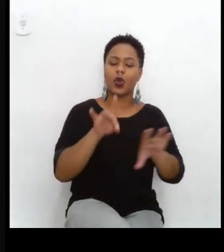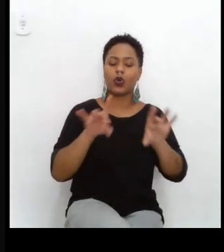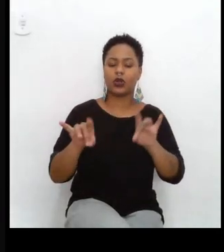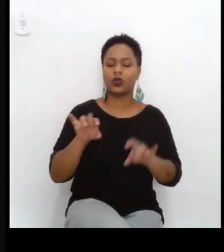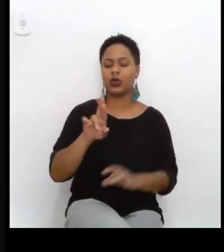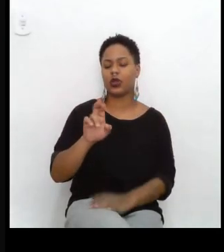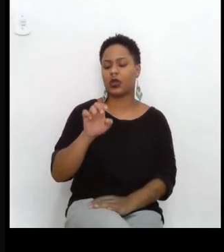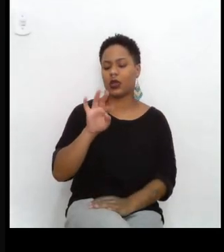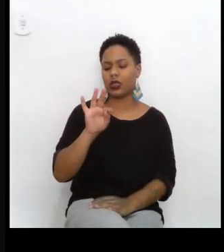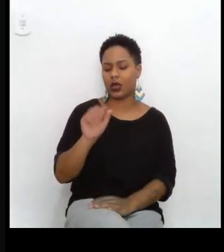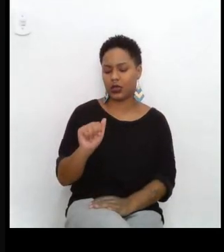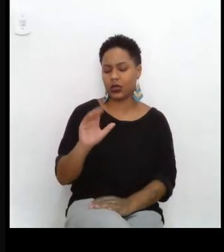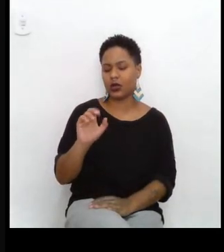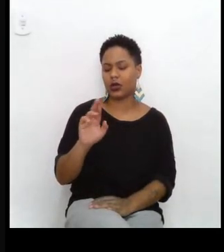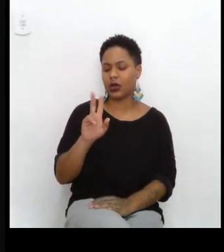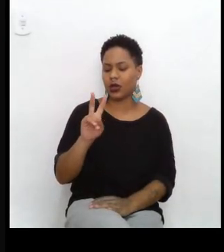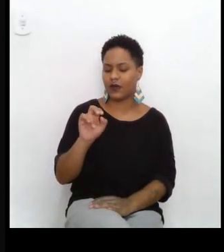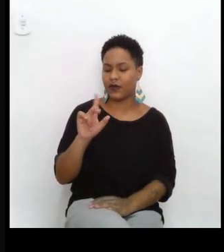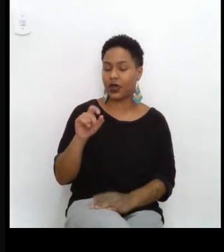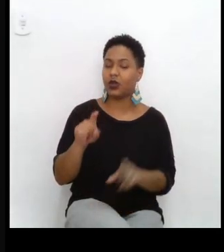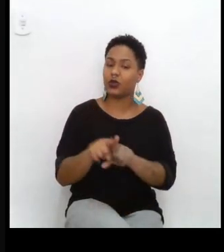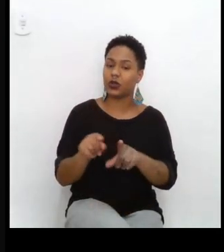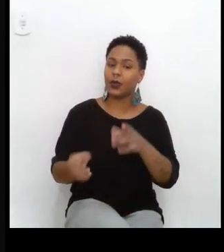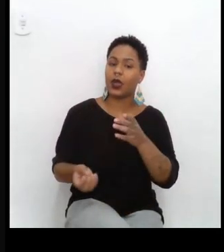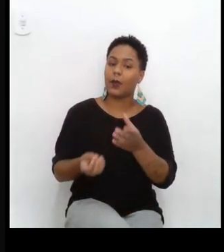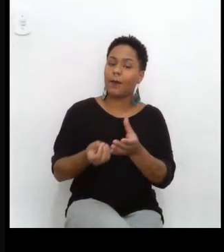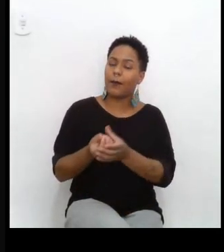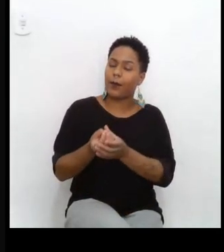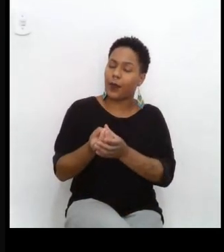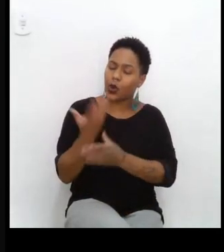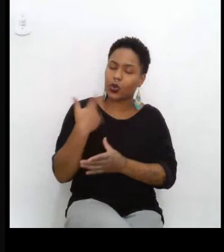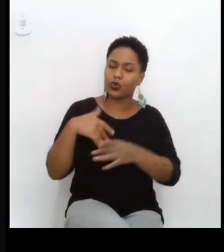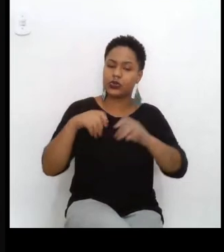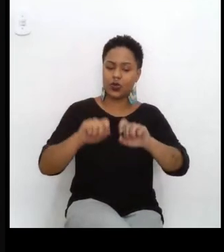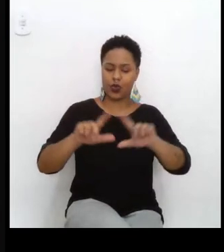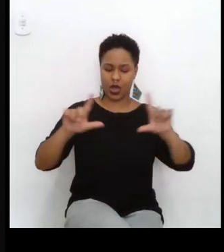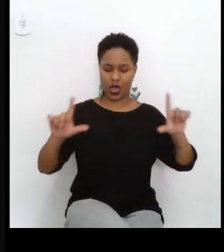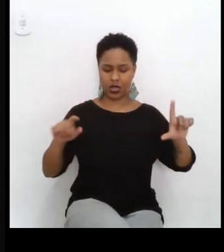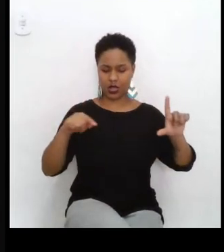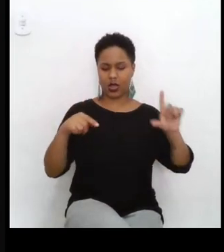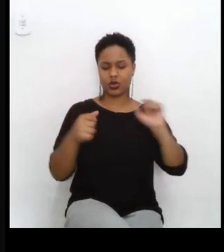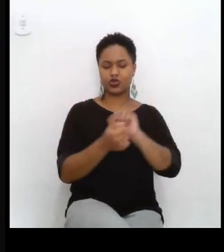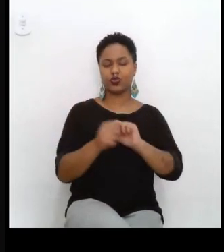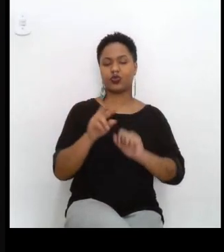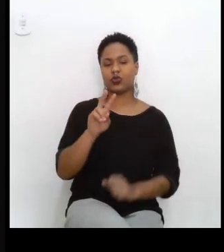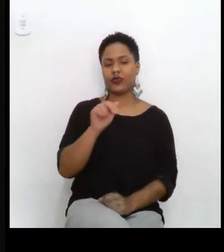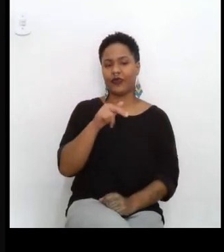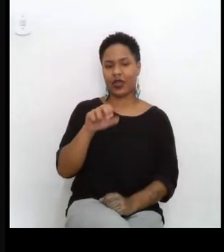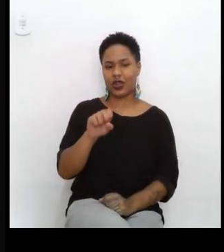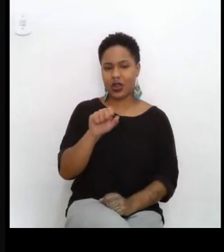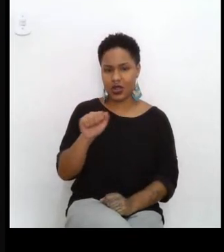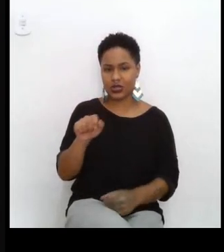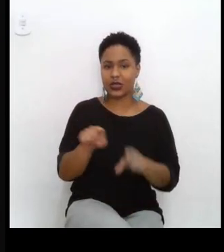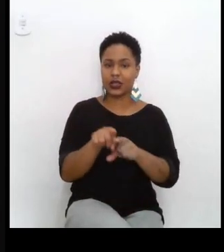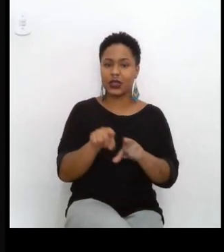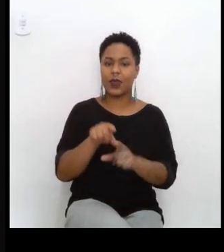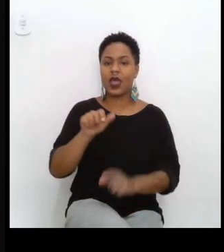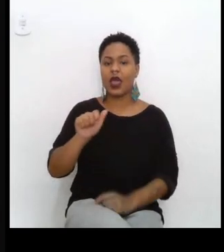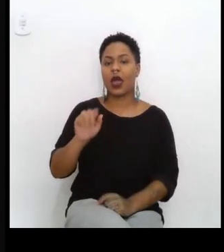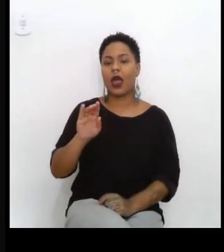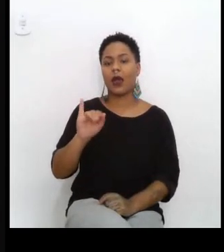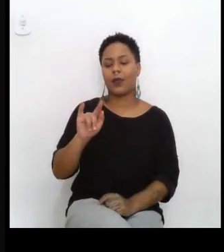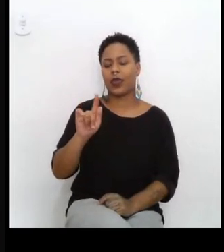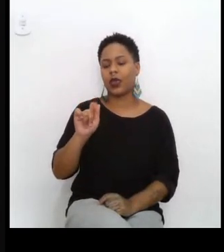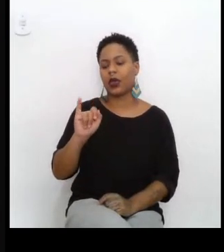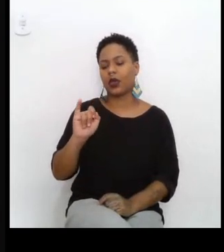experiência também de uma produção de cartaz com Vanessa Vanessa e enquanto Diga aí eu também que foi super bonito assim a